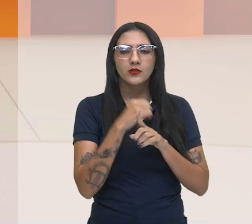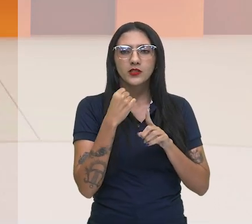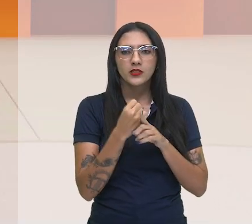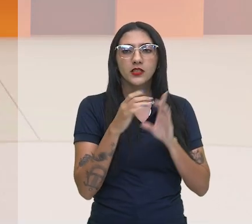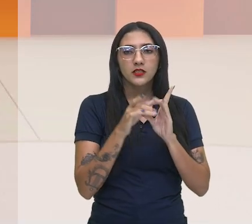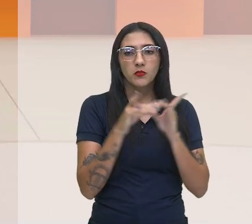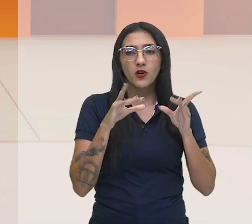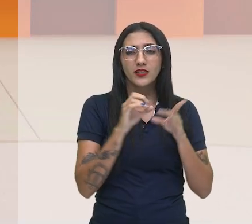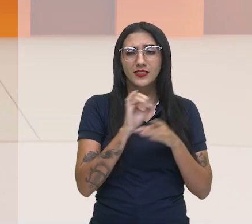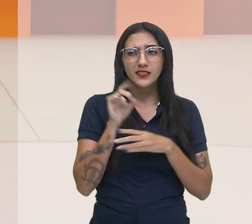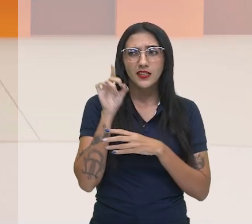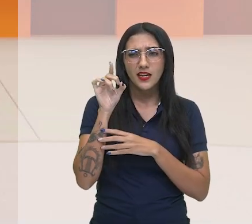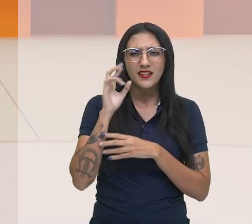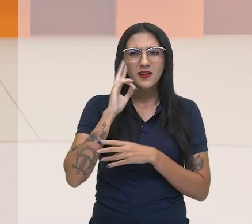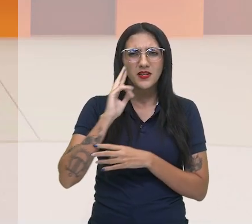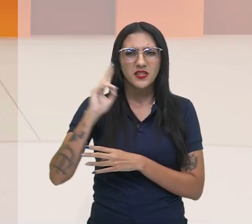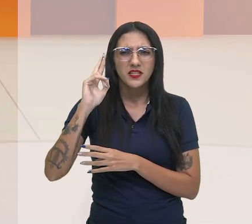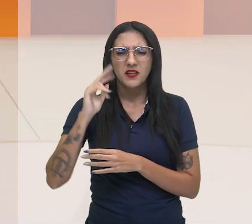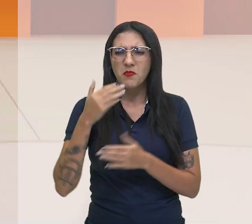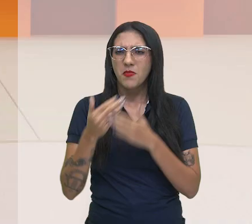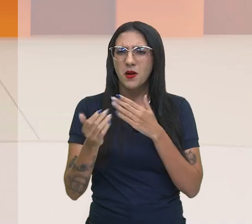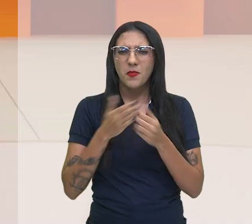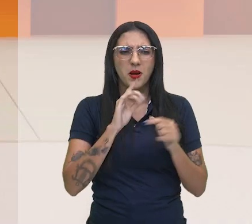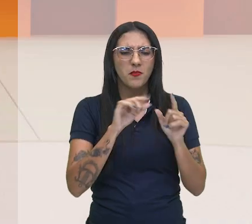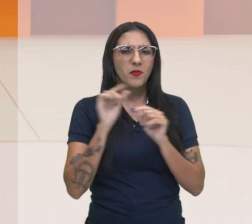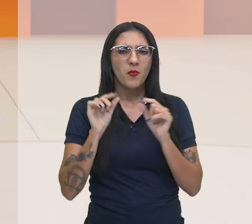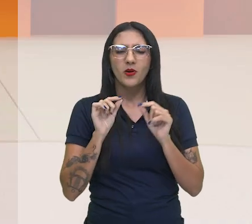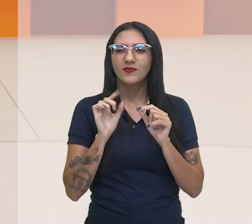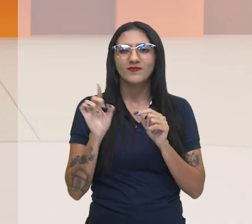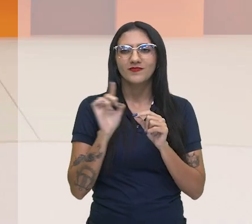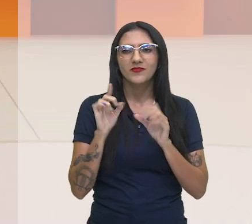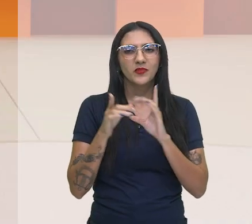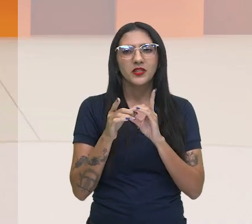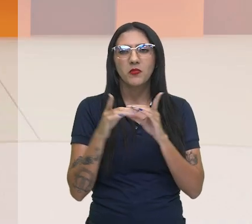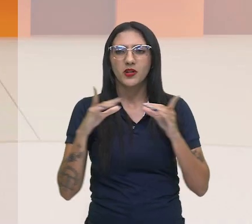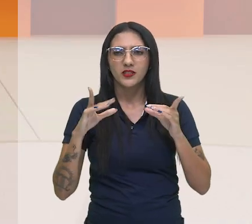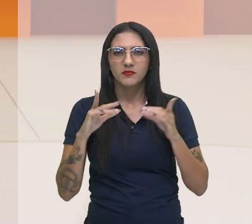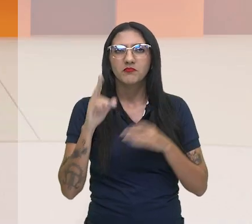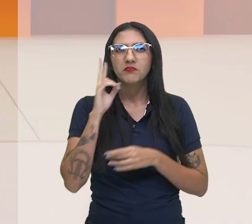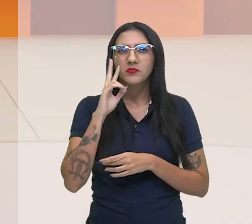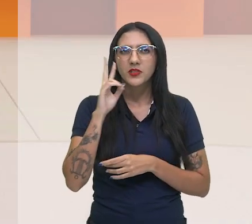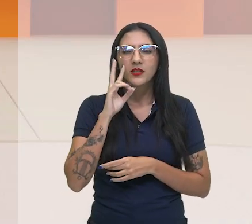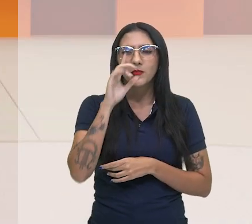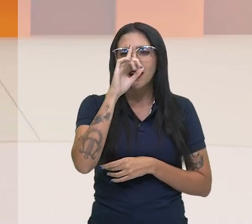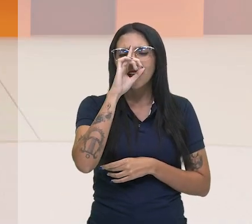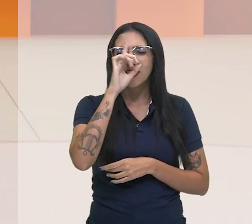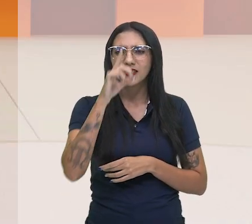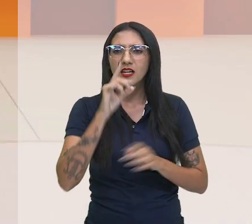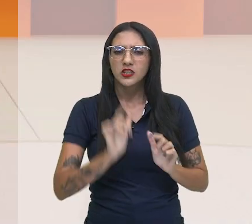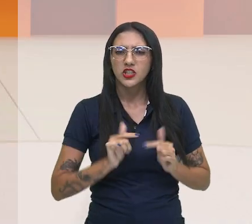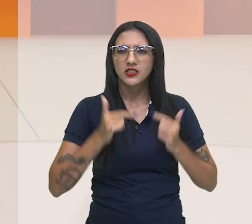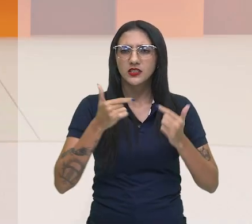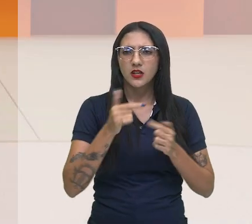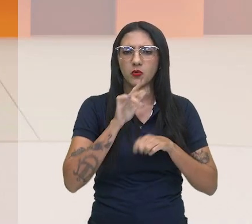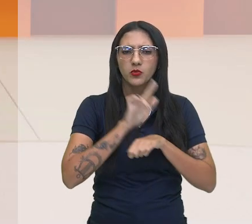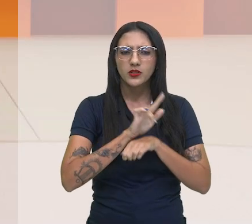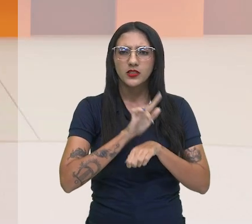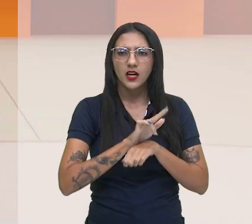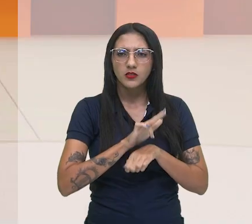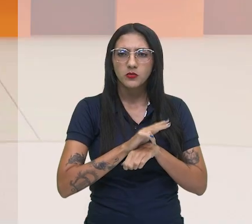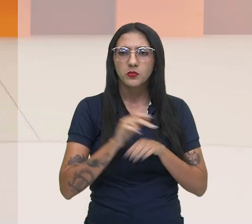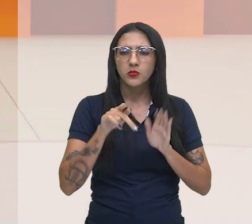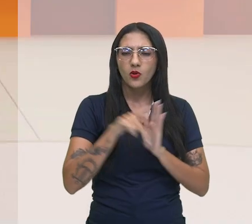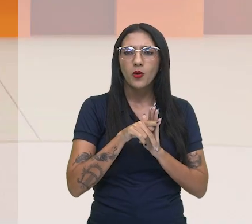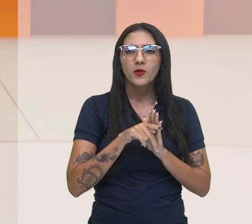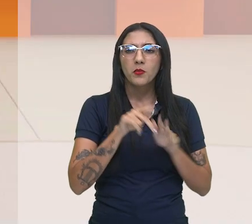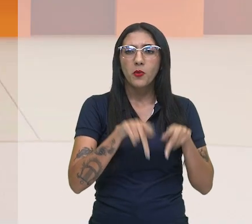ele faz o que quer, então não é democracia. E aquela ideia de governo do povo, pelo povo e para o povo cai por